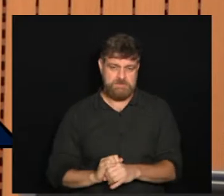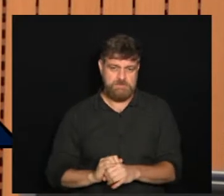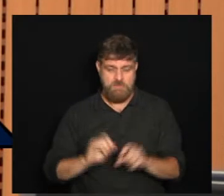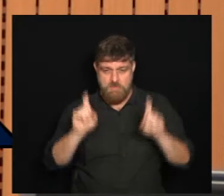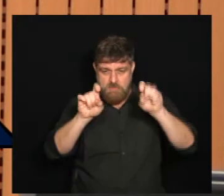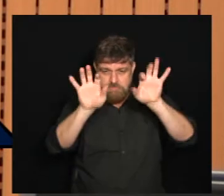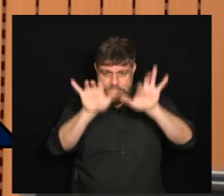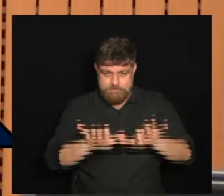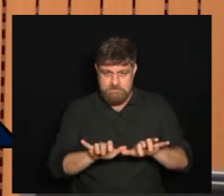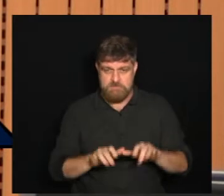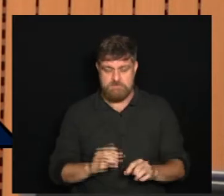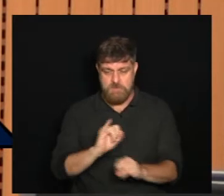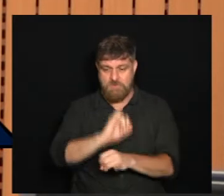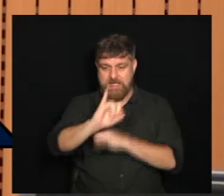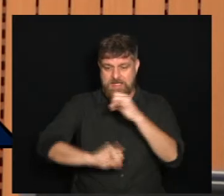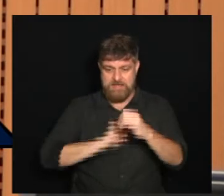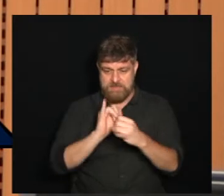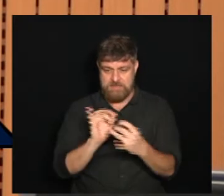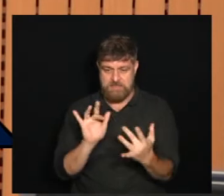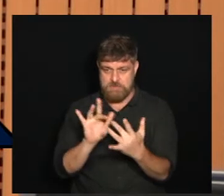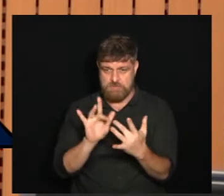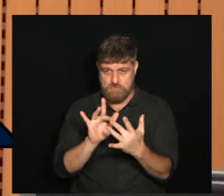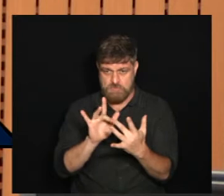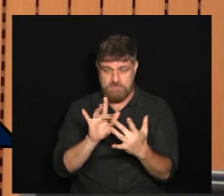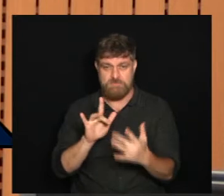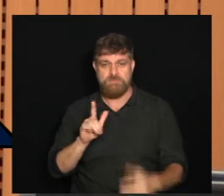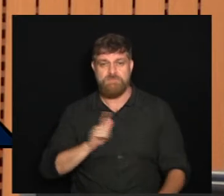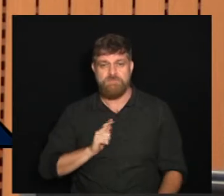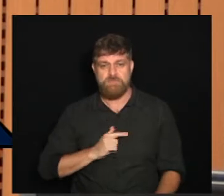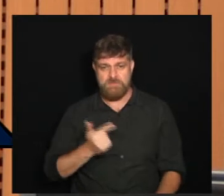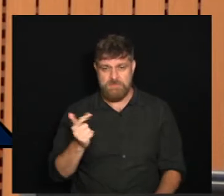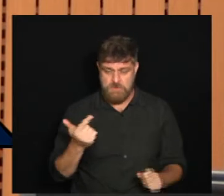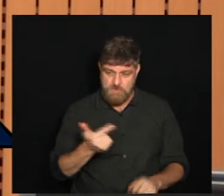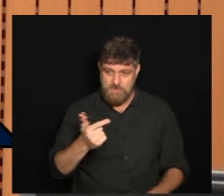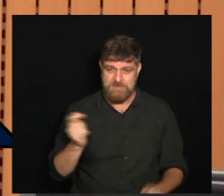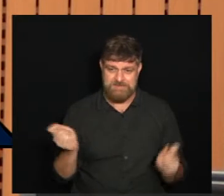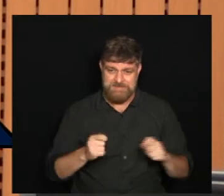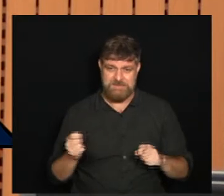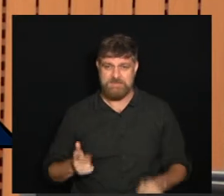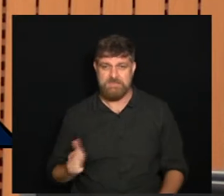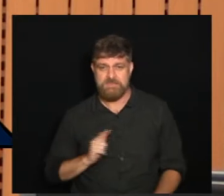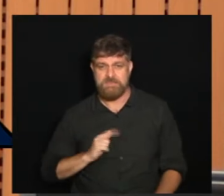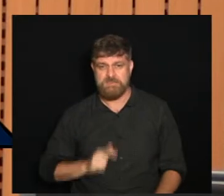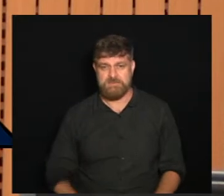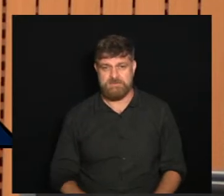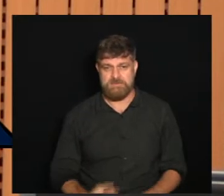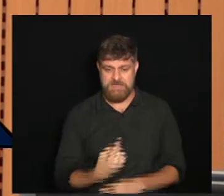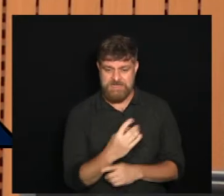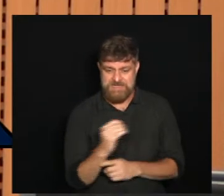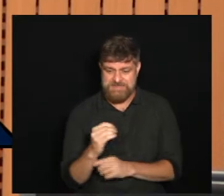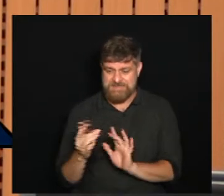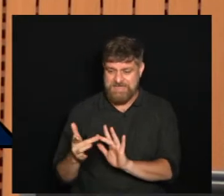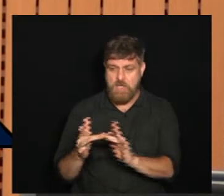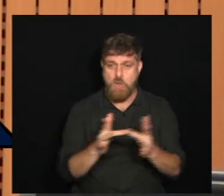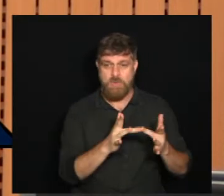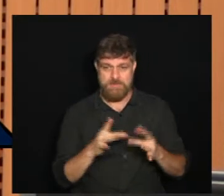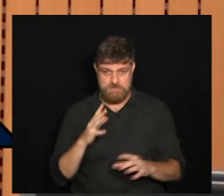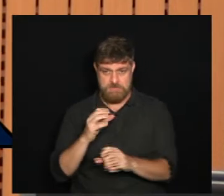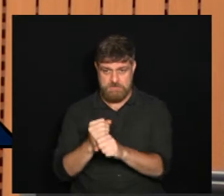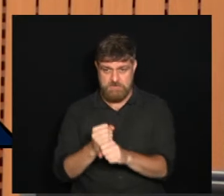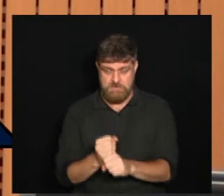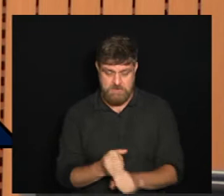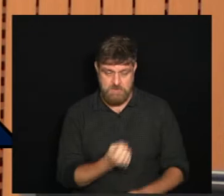computadores conectados à internet. 2. Permitir o acesso simultâneo de até 100 conexões.